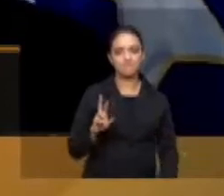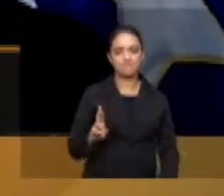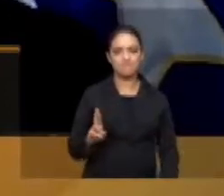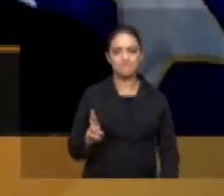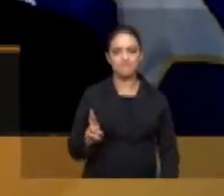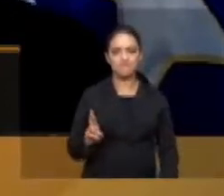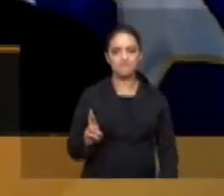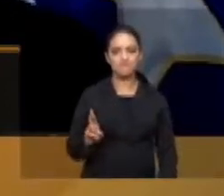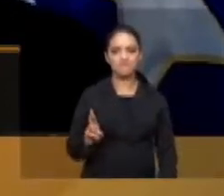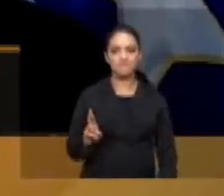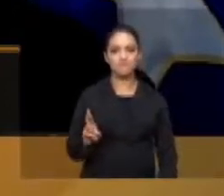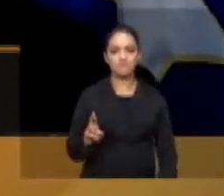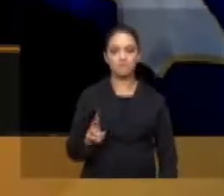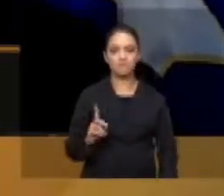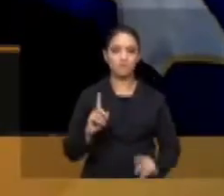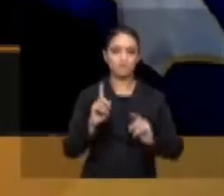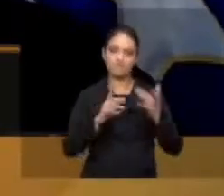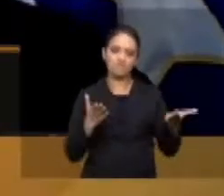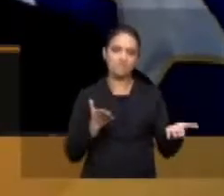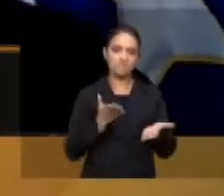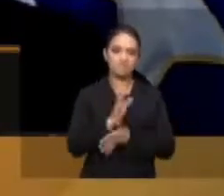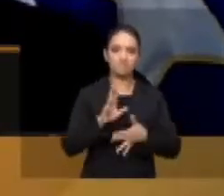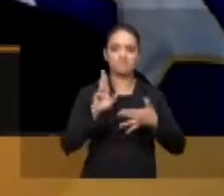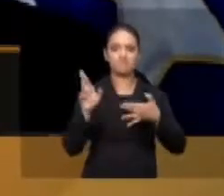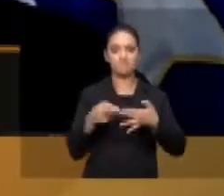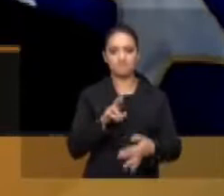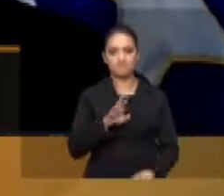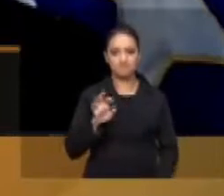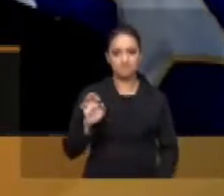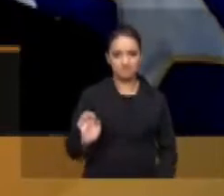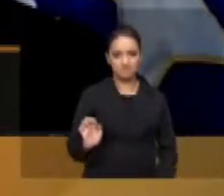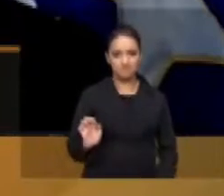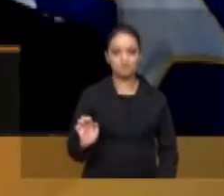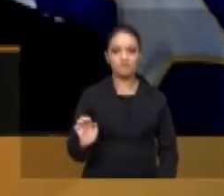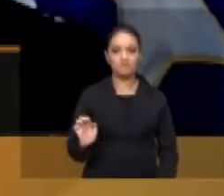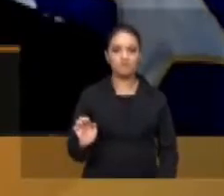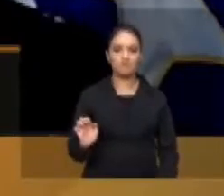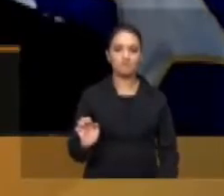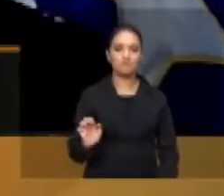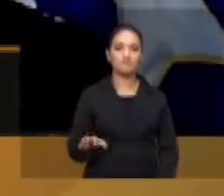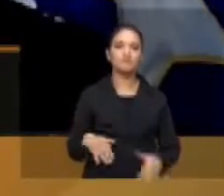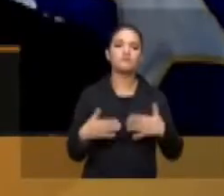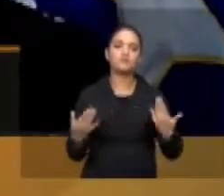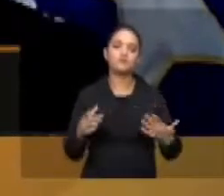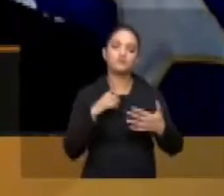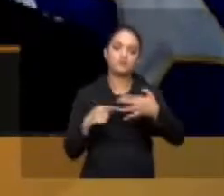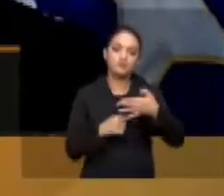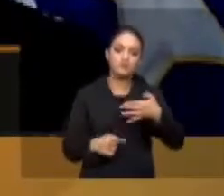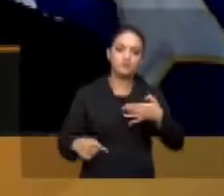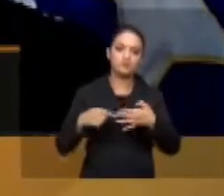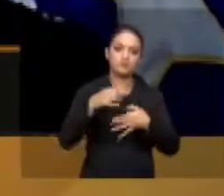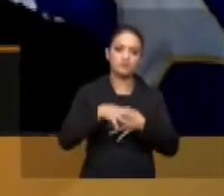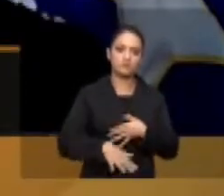que há de ser desprovido o recurso extraordinário e, consideradas a sistemática da repercussão geral e